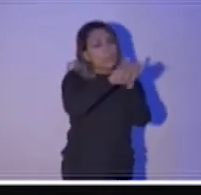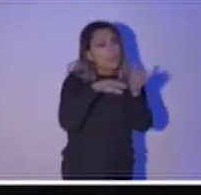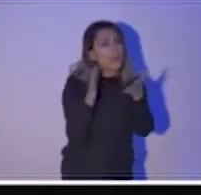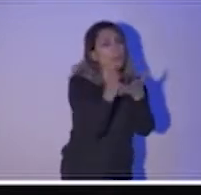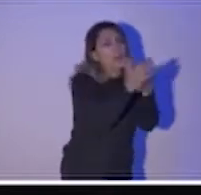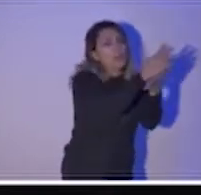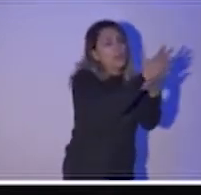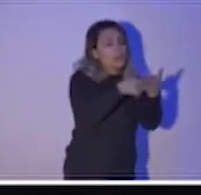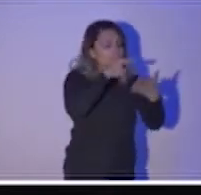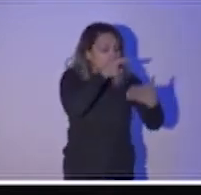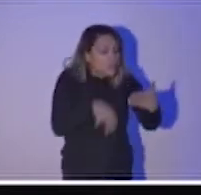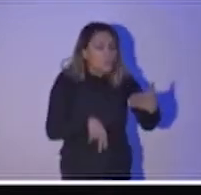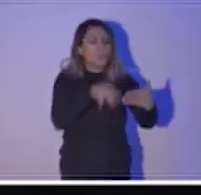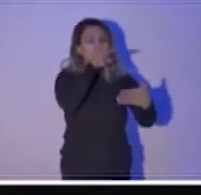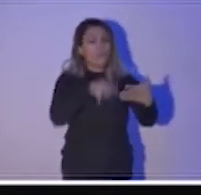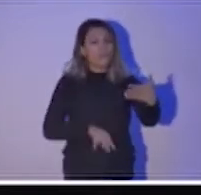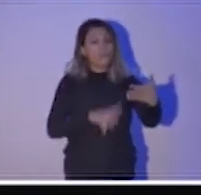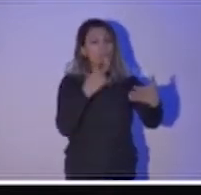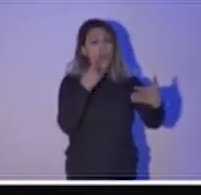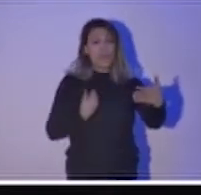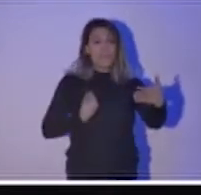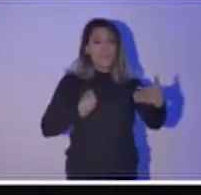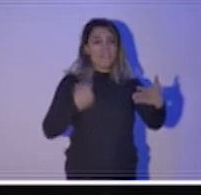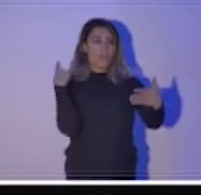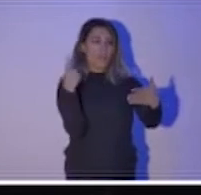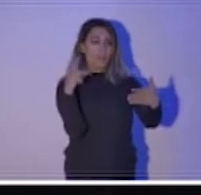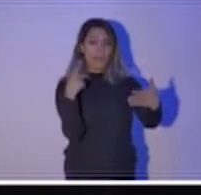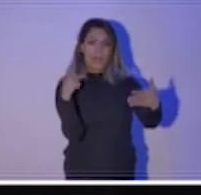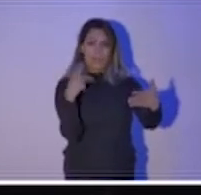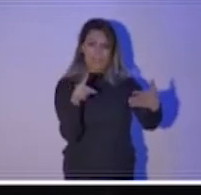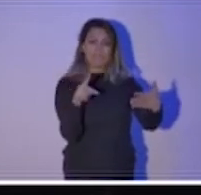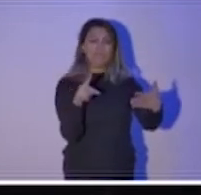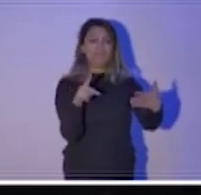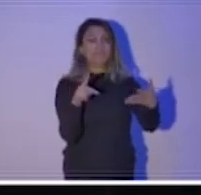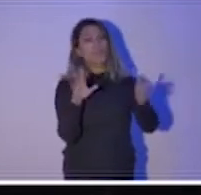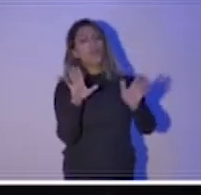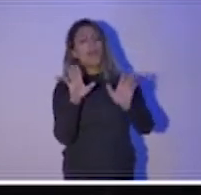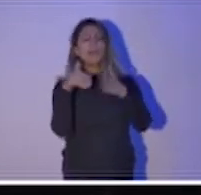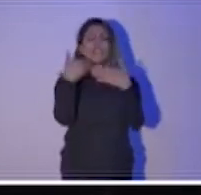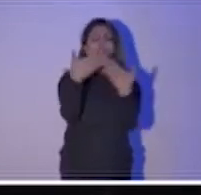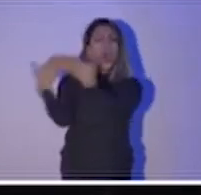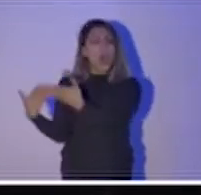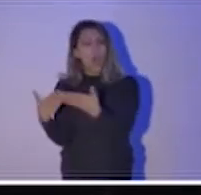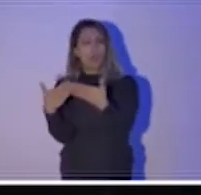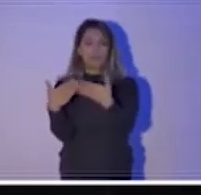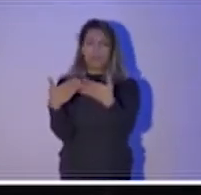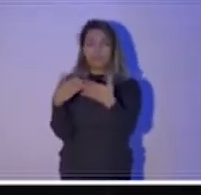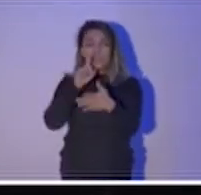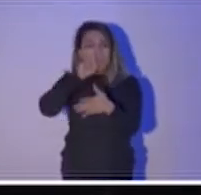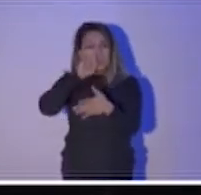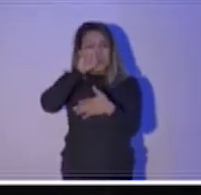coisa. Eles pegaram as escolas de alta vulnerabilidade de Chicago e fizeram uma pesquisa lá. E eles viram